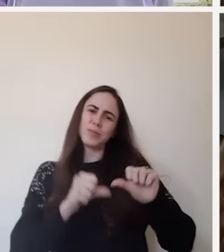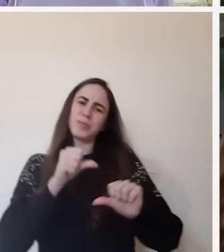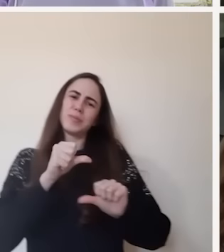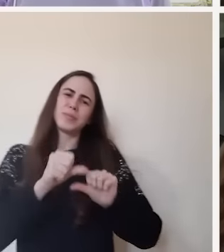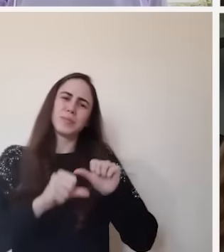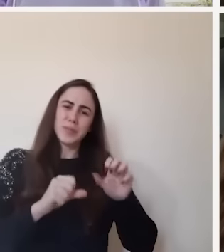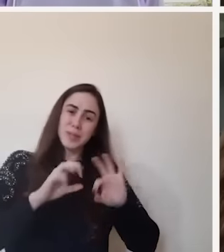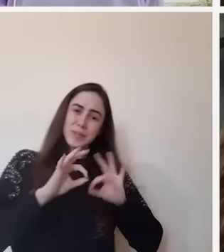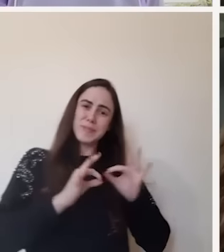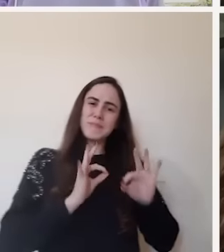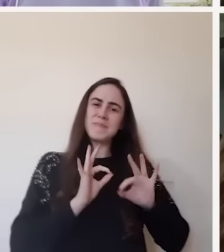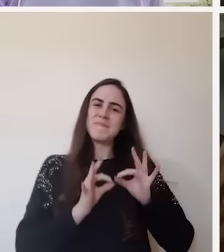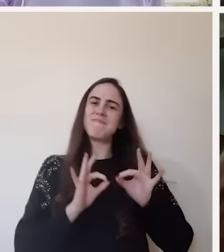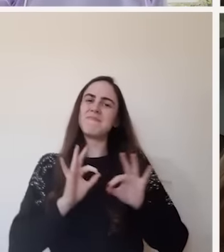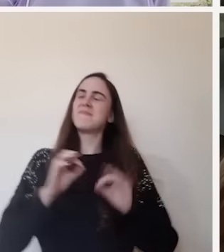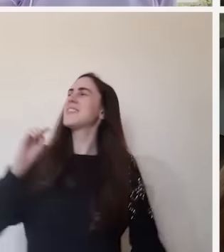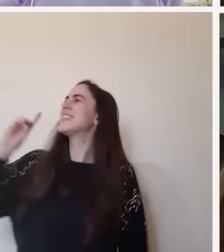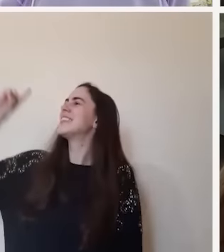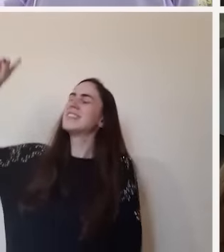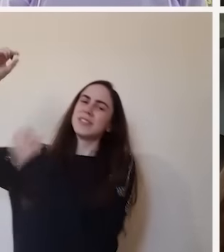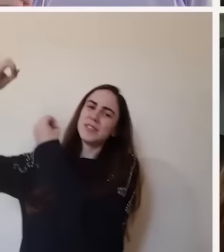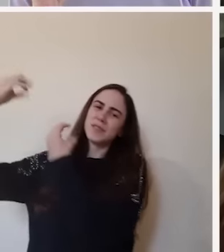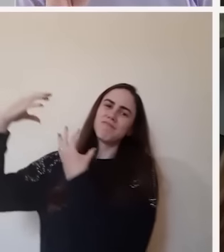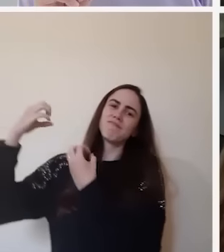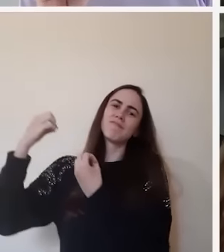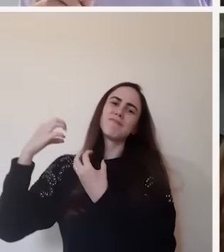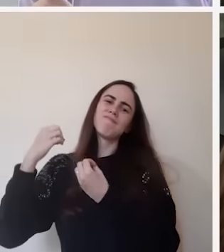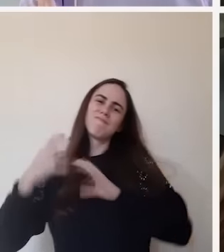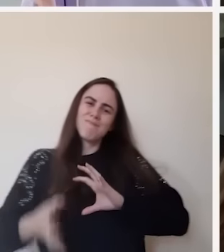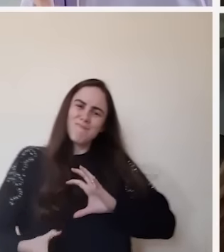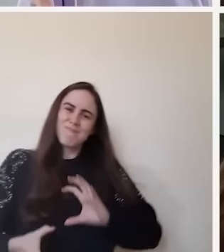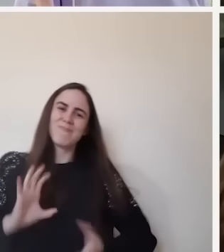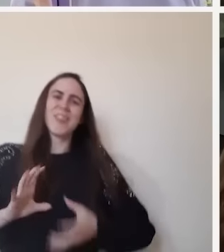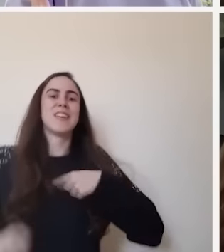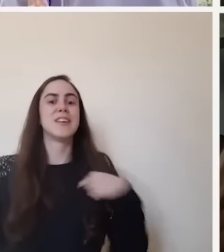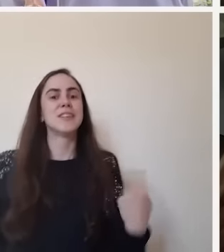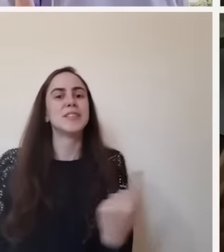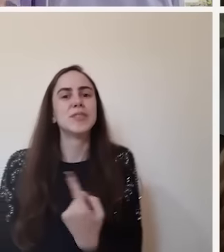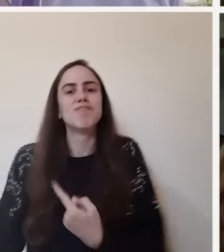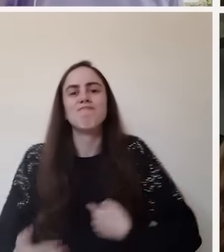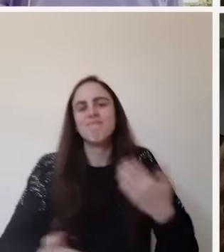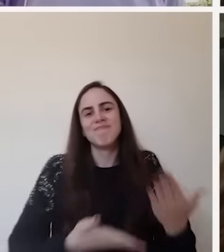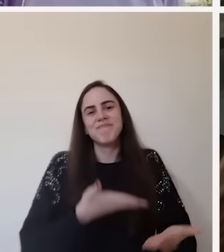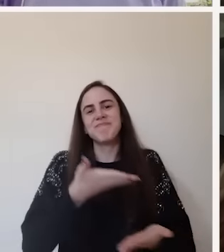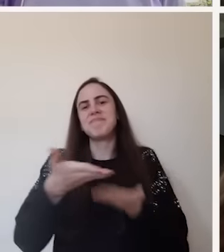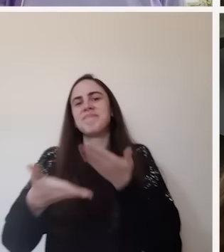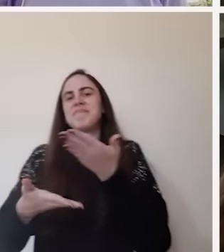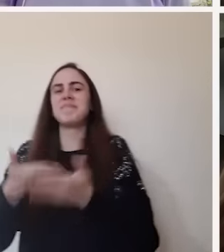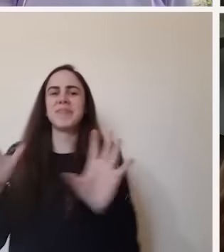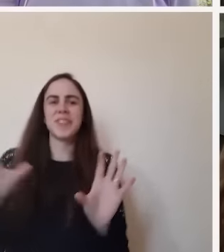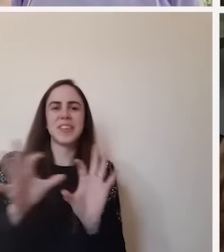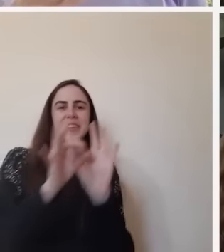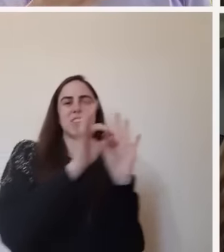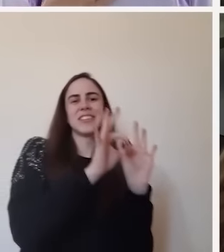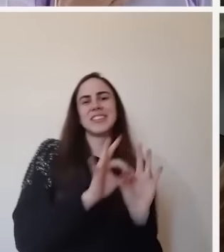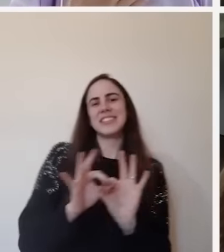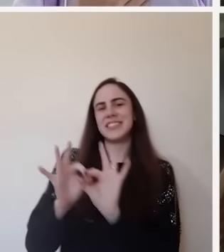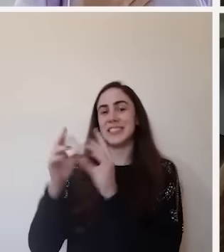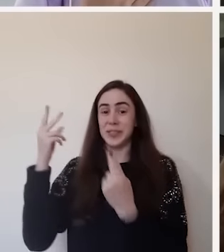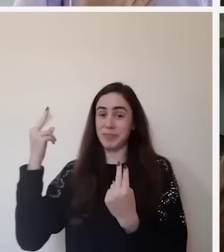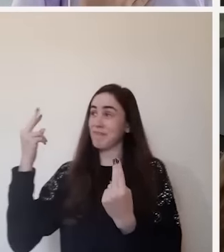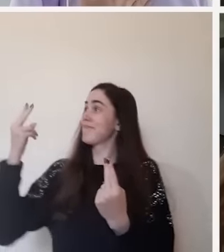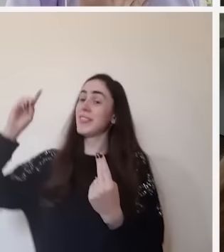coraçõ para que sejamos todos som como tu és